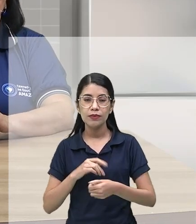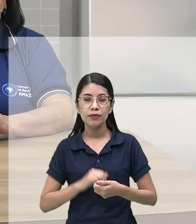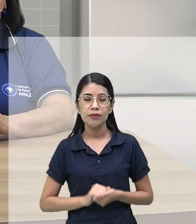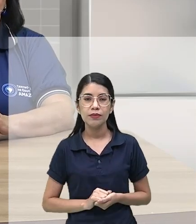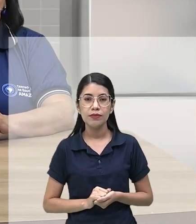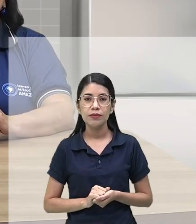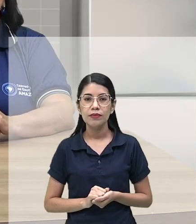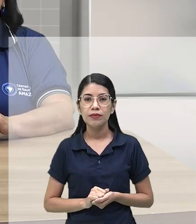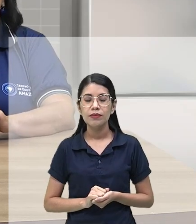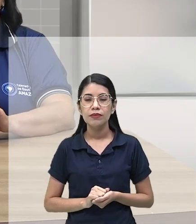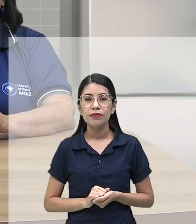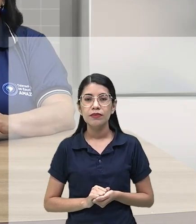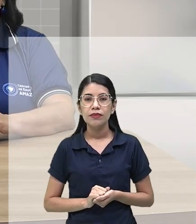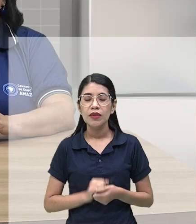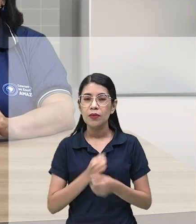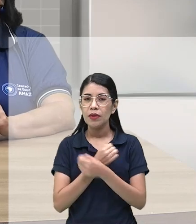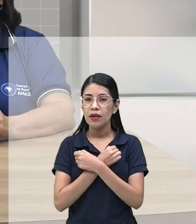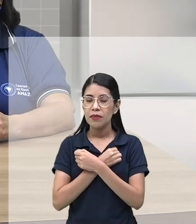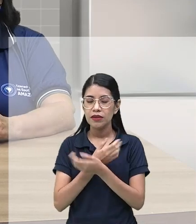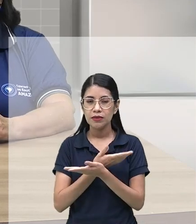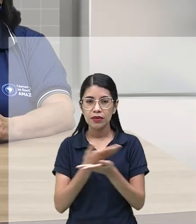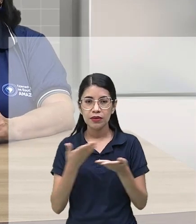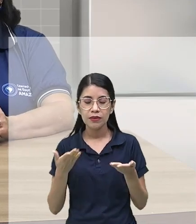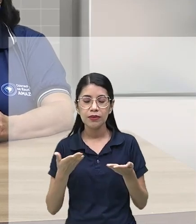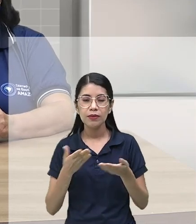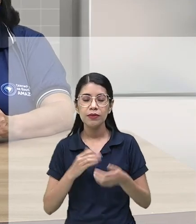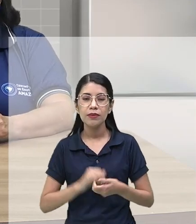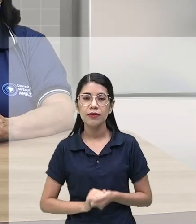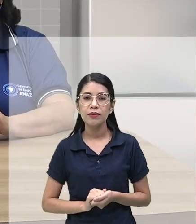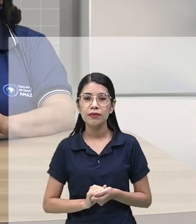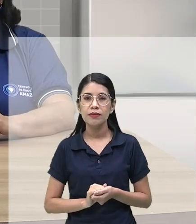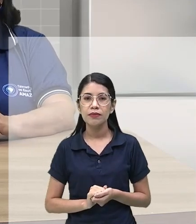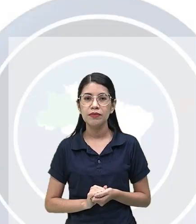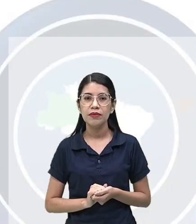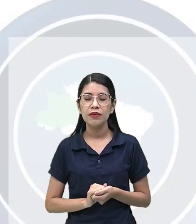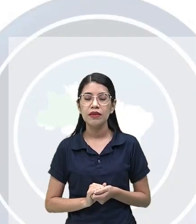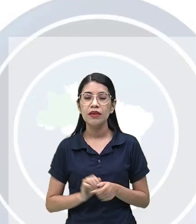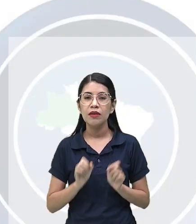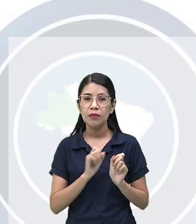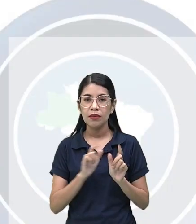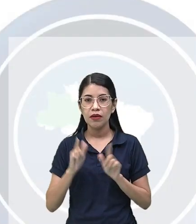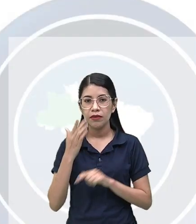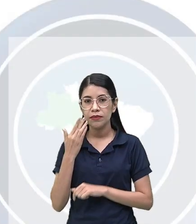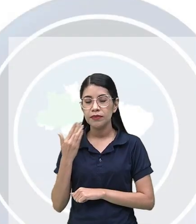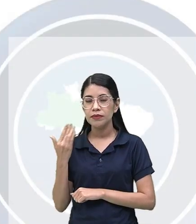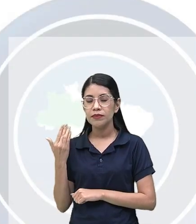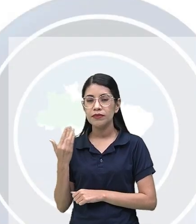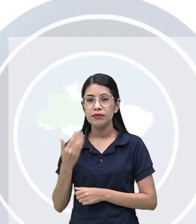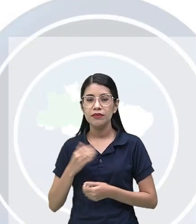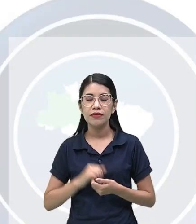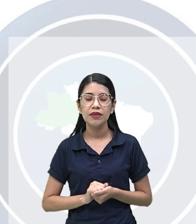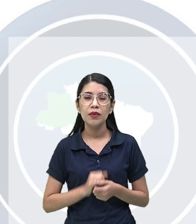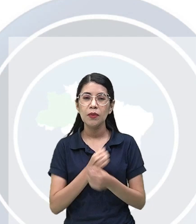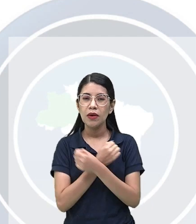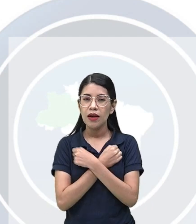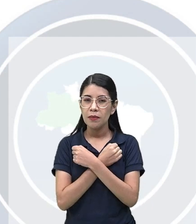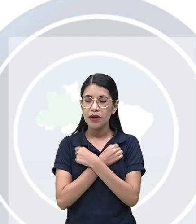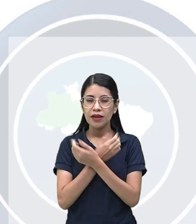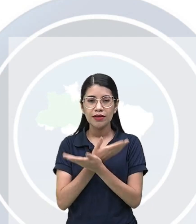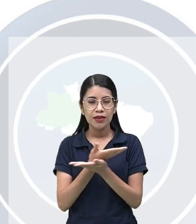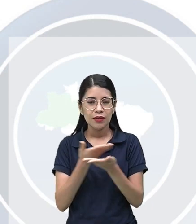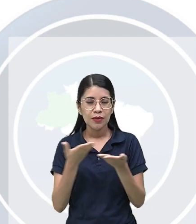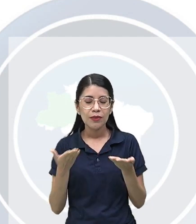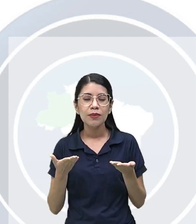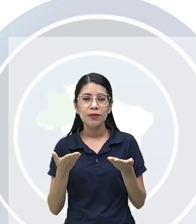e técnica. Tá joia? Um abraço, então, a todos. Nós temos até uma cartelinha aí para vocês, uma imagem do nosso abraço, sintam-se abraçados.